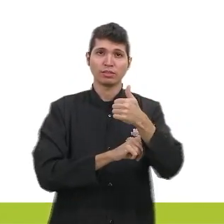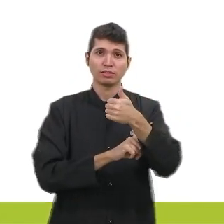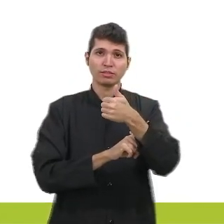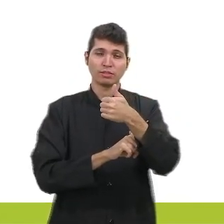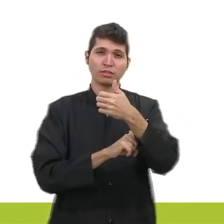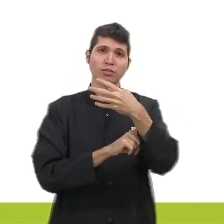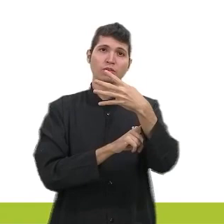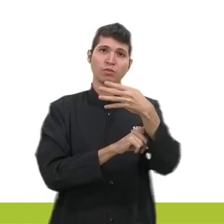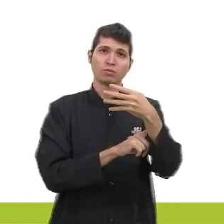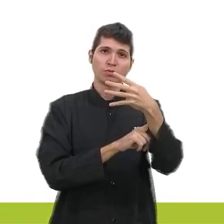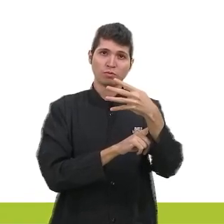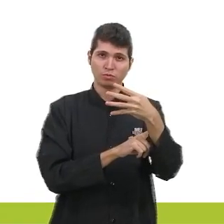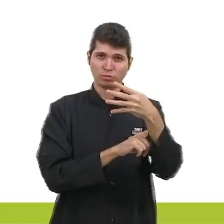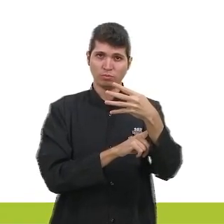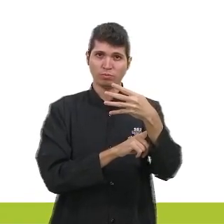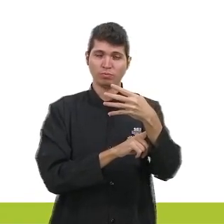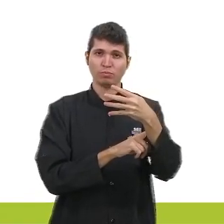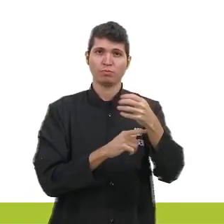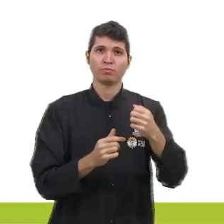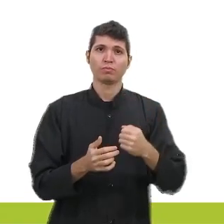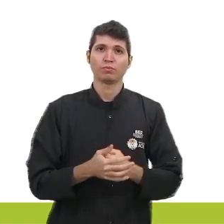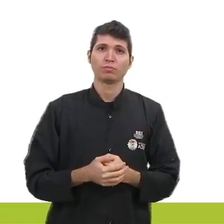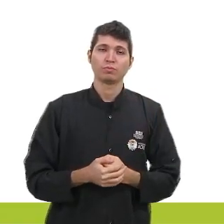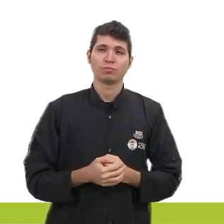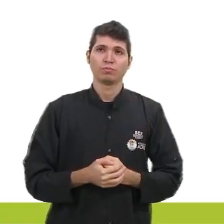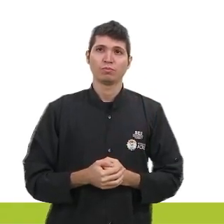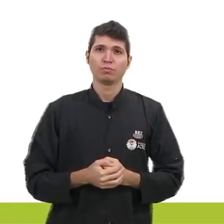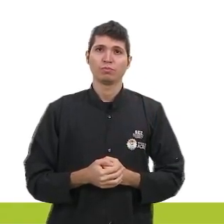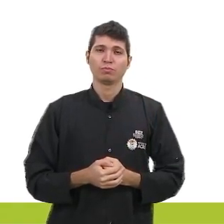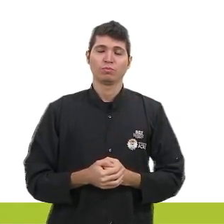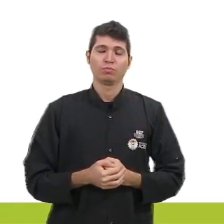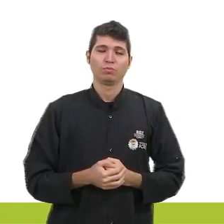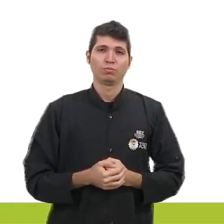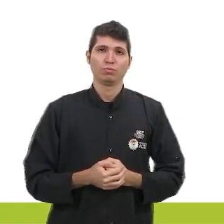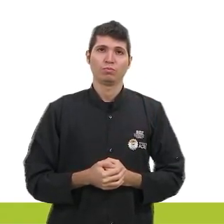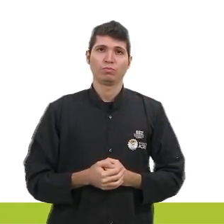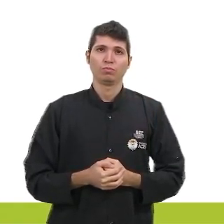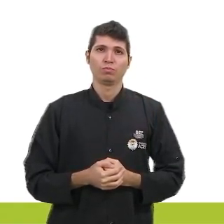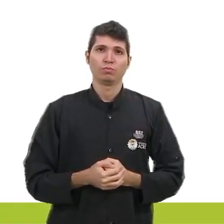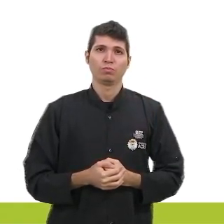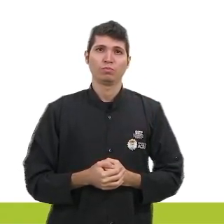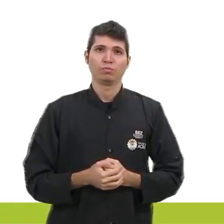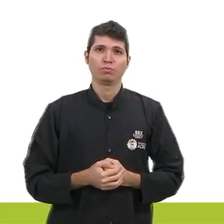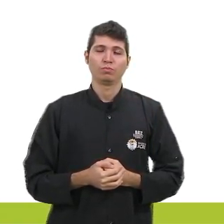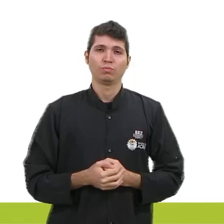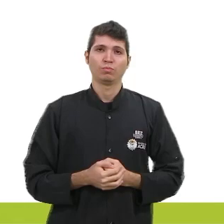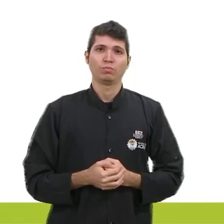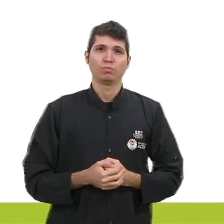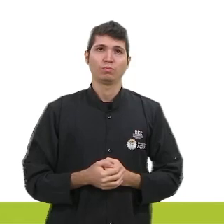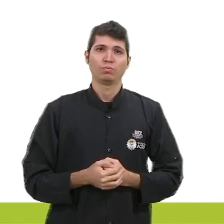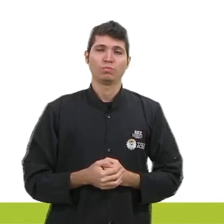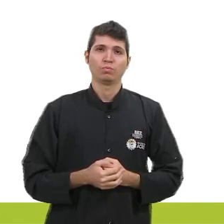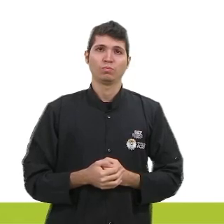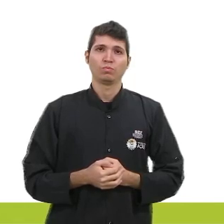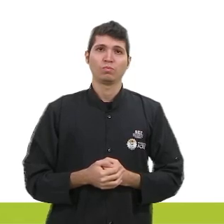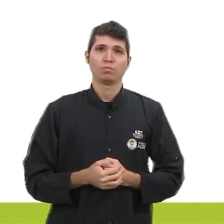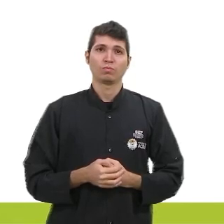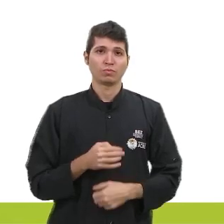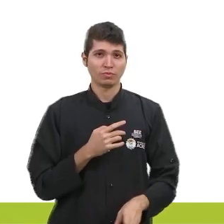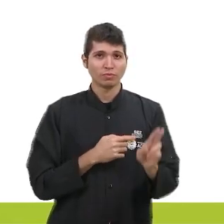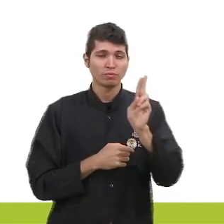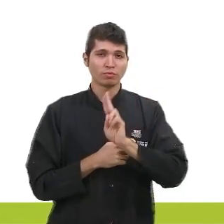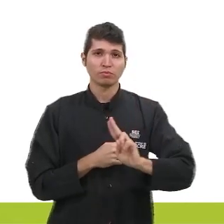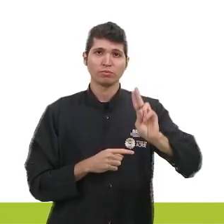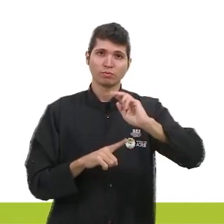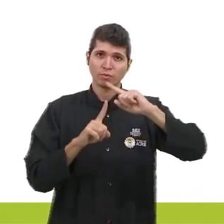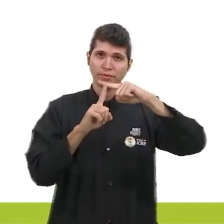sei por definição que eu vou ter ali duas soluções, né? Tá bom? Ok? Lembrando que a gente está mexendo com temperatura, né?